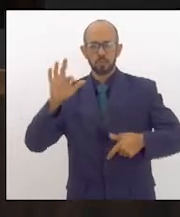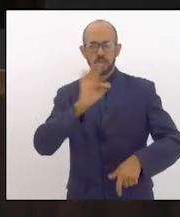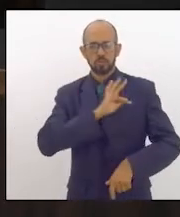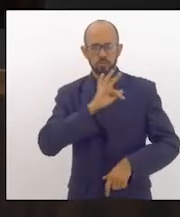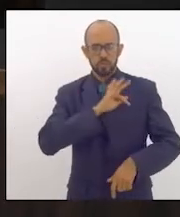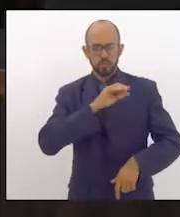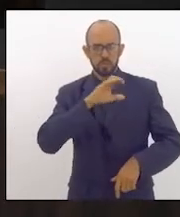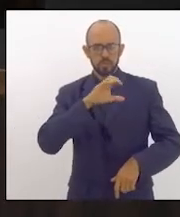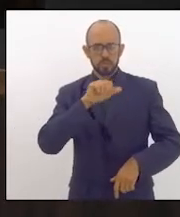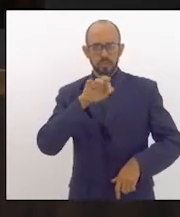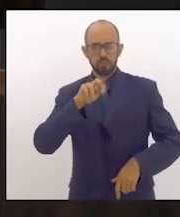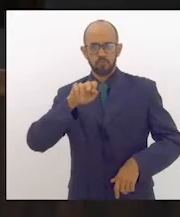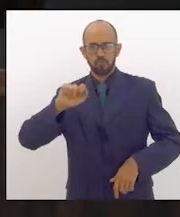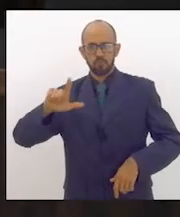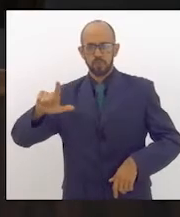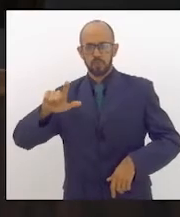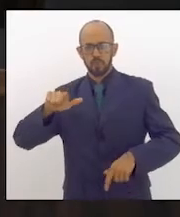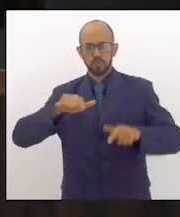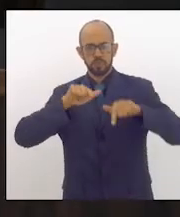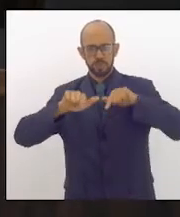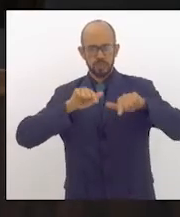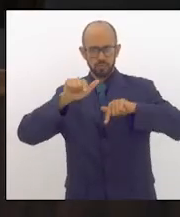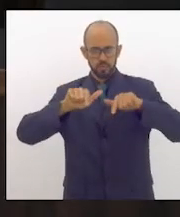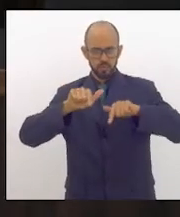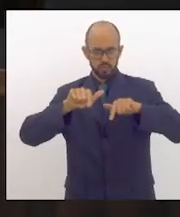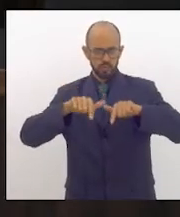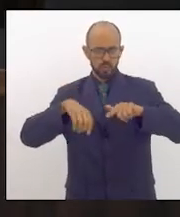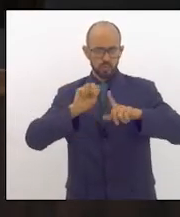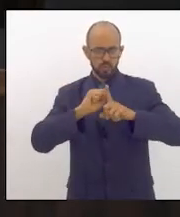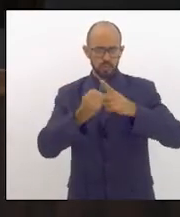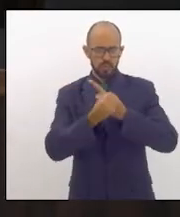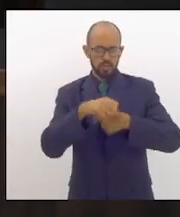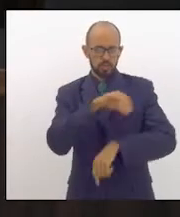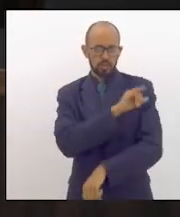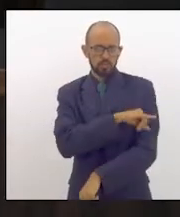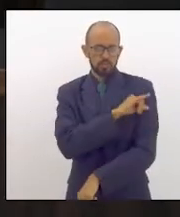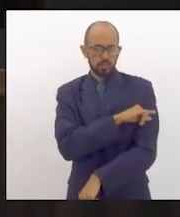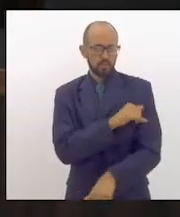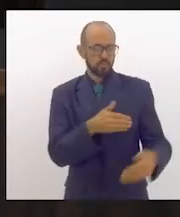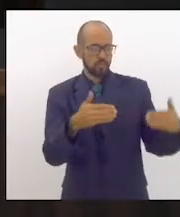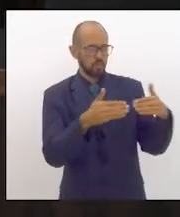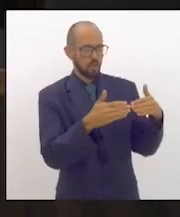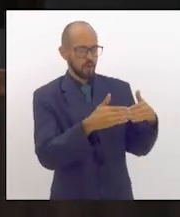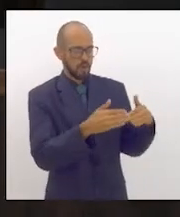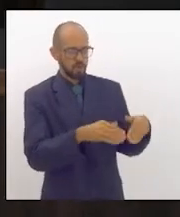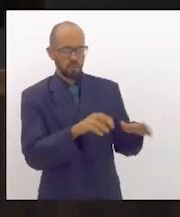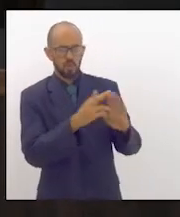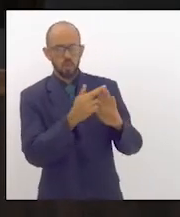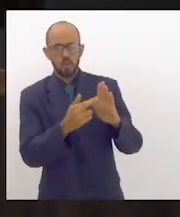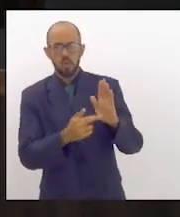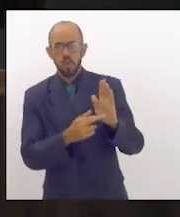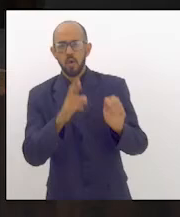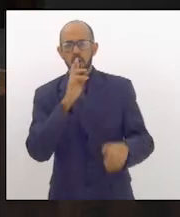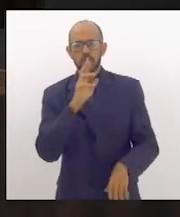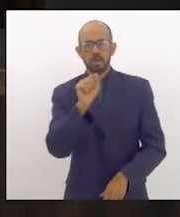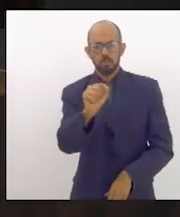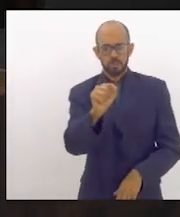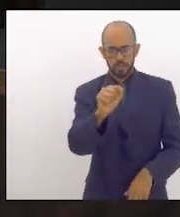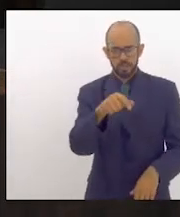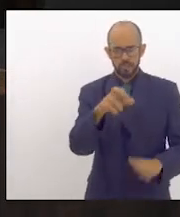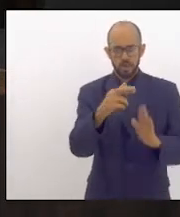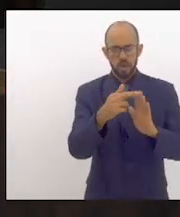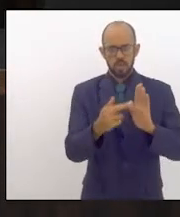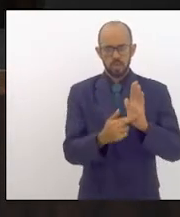prestados ao estado do Rio de Janeiro parecer da comissão de normas internas e proposições externas favorável relator Deputado Rodrigo Amorim em discussão